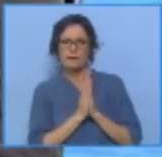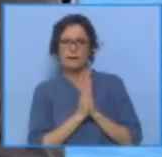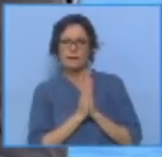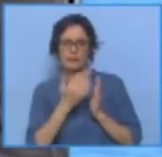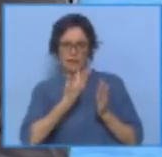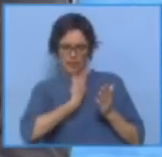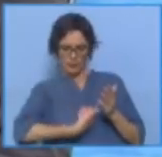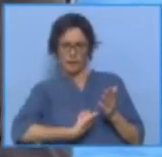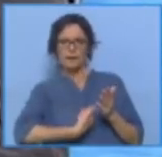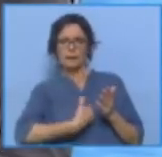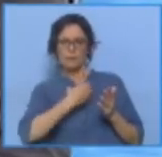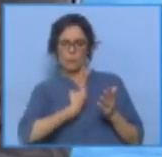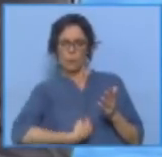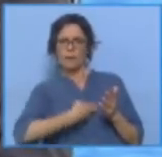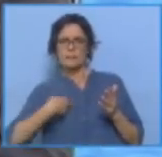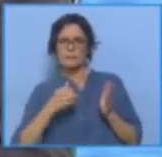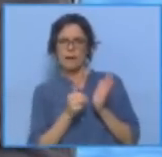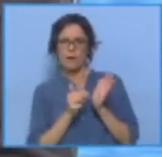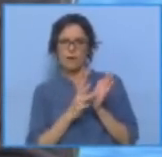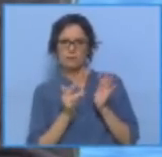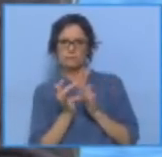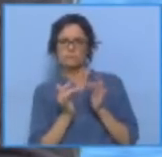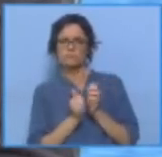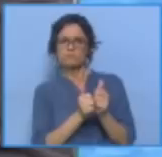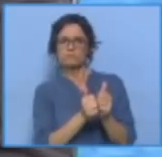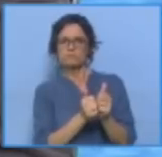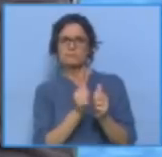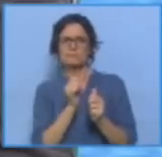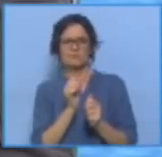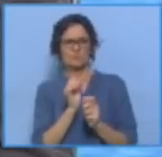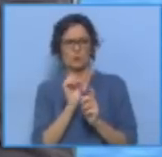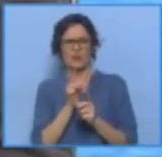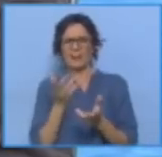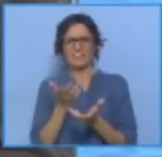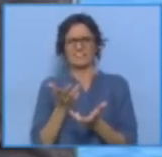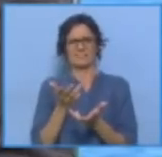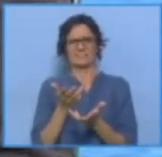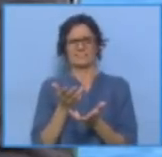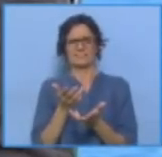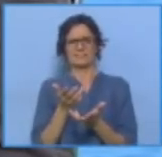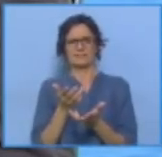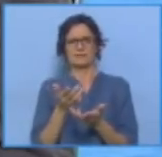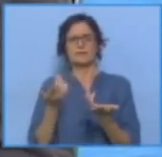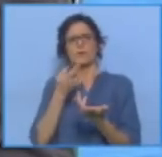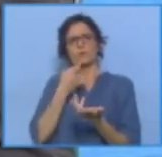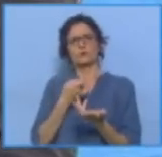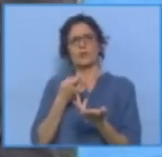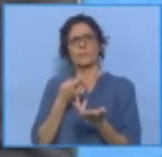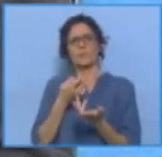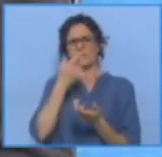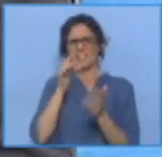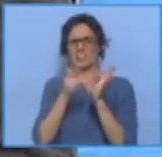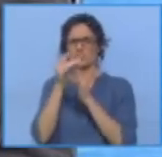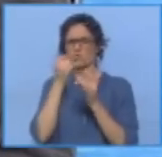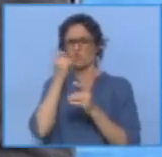do ser cristão acho que está presente aqui nestas leituras. Está no Evangelho. Afinal, quem é que é Jesus? Está muito na